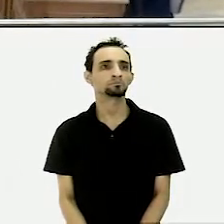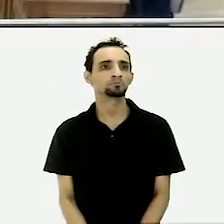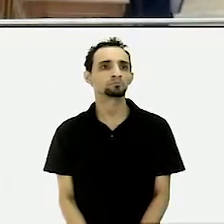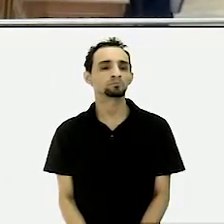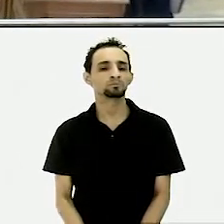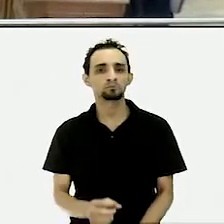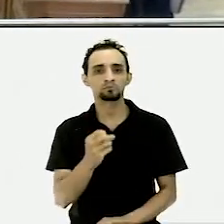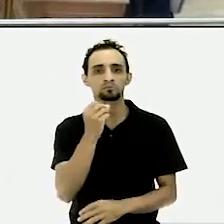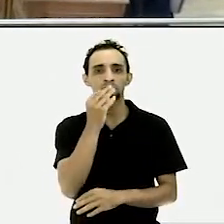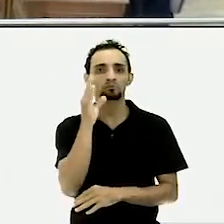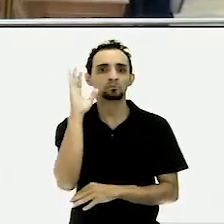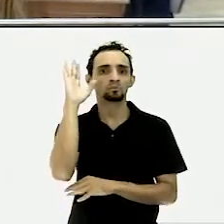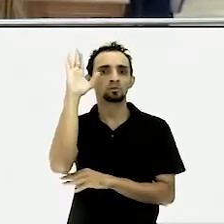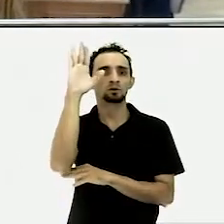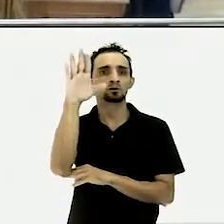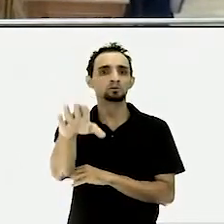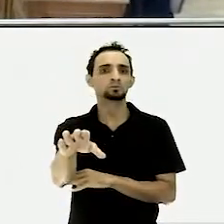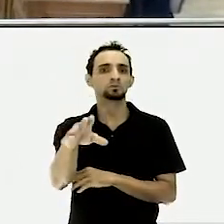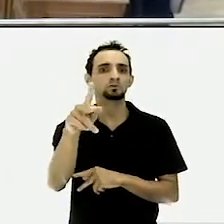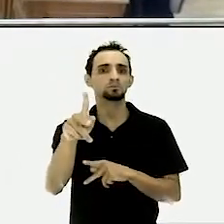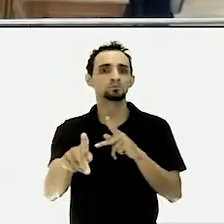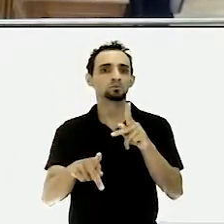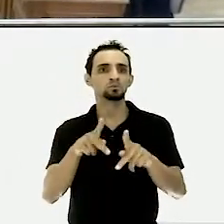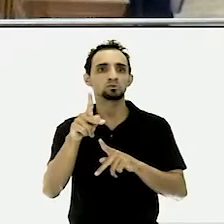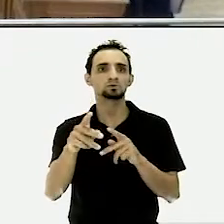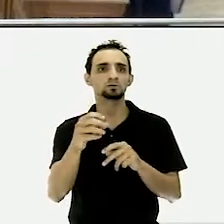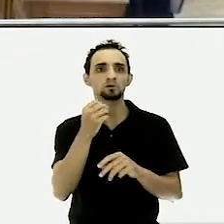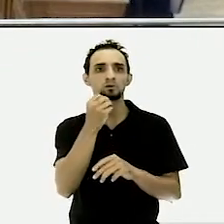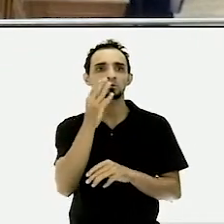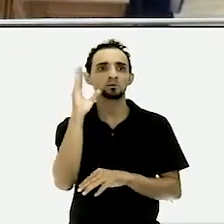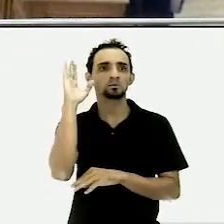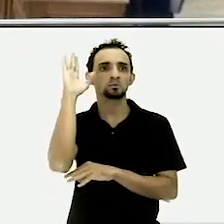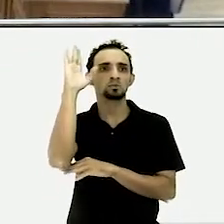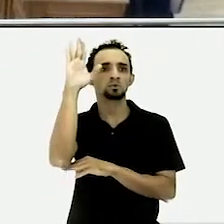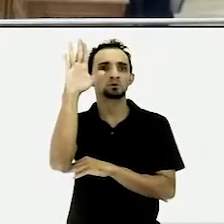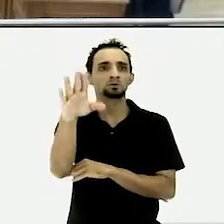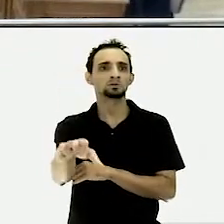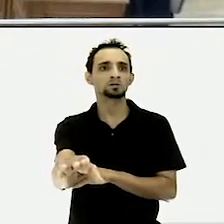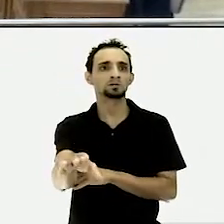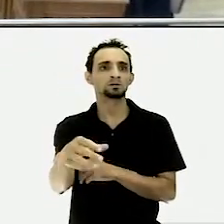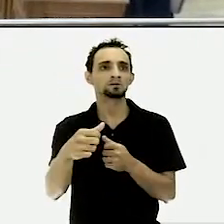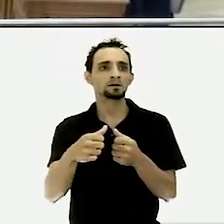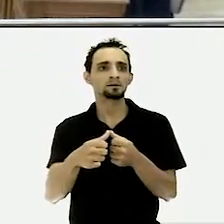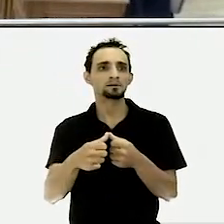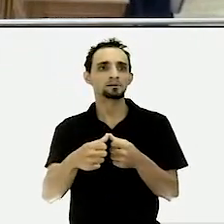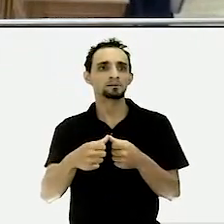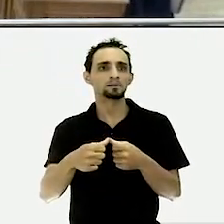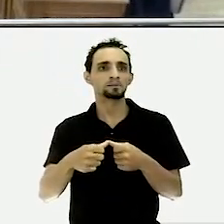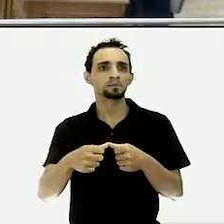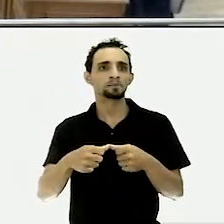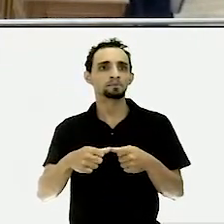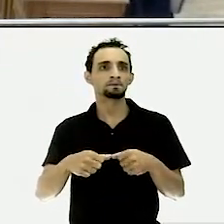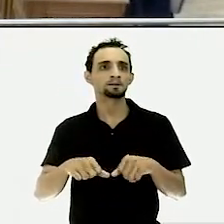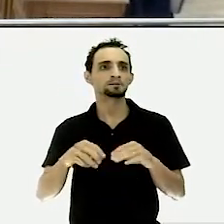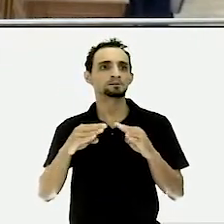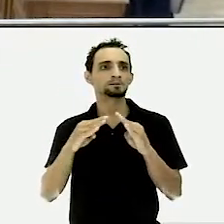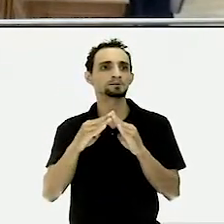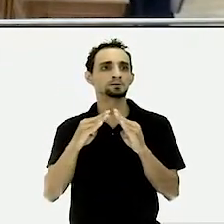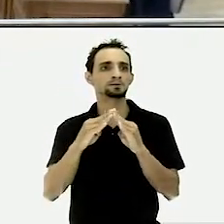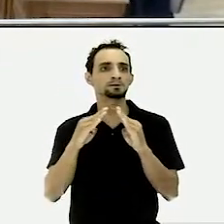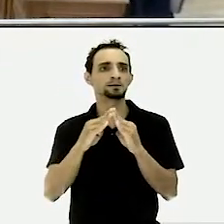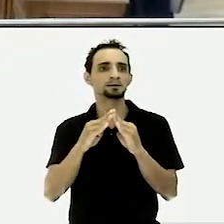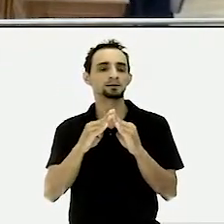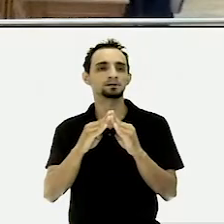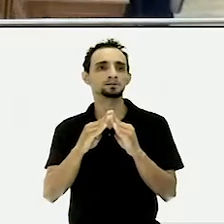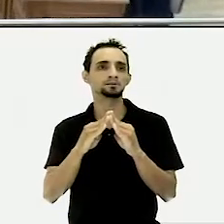Boa tarde a todos. Boa tarde, senhor vereadores. Boa tarde, senhor presidente Marco Dias, presidente em exercício.